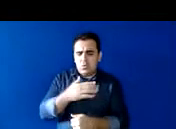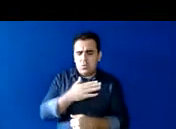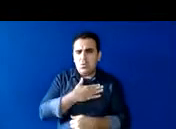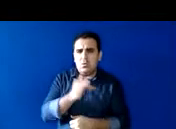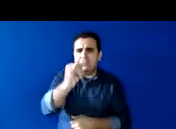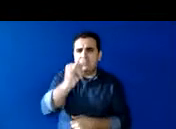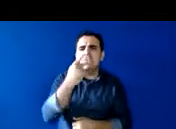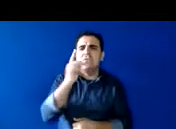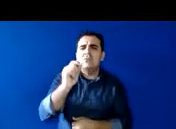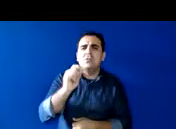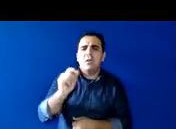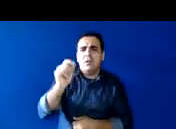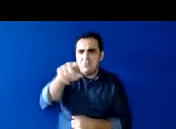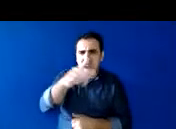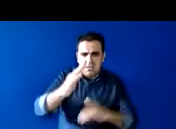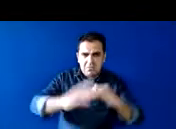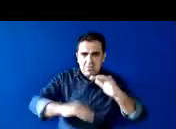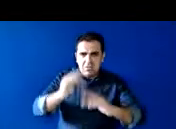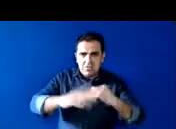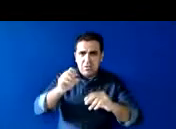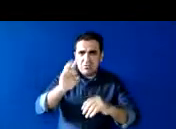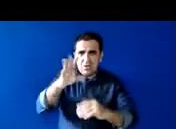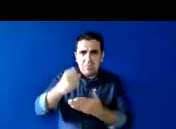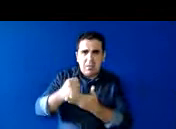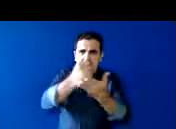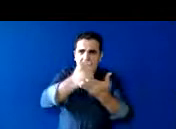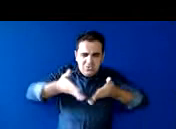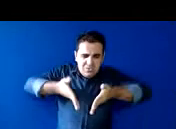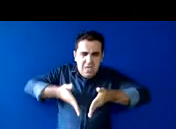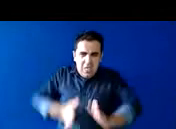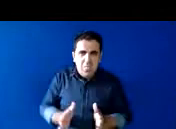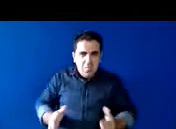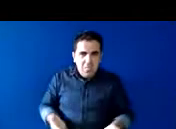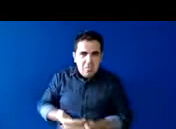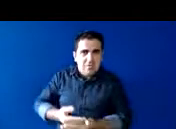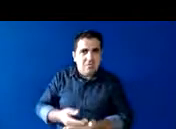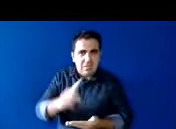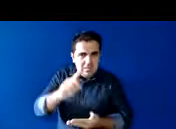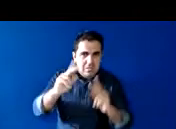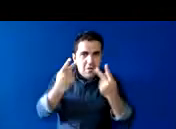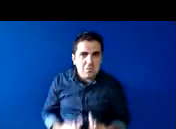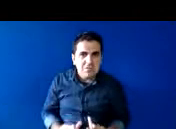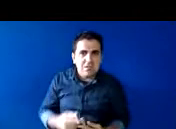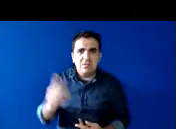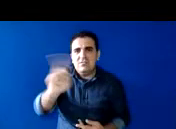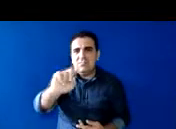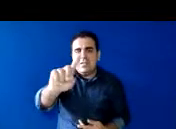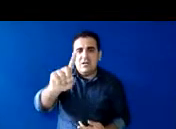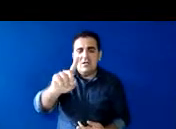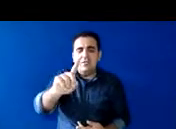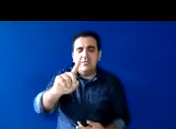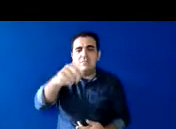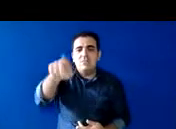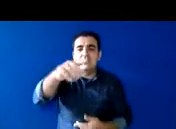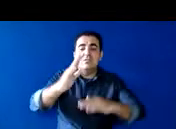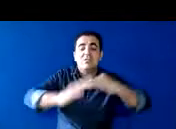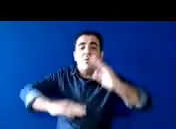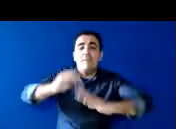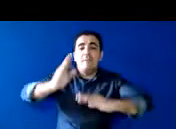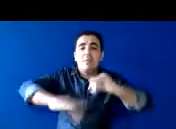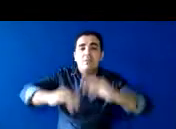são profissionais do parto humanizado, não são profissionais do pré-natal, vocês são profissionais